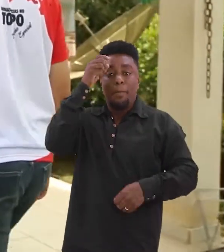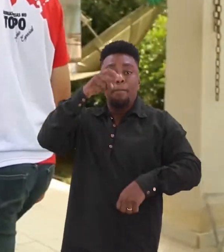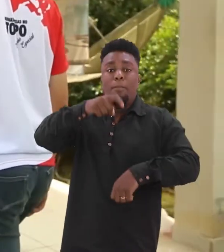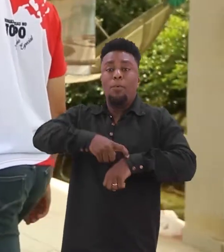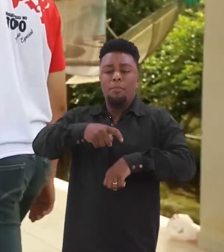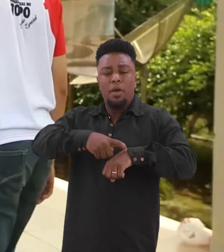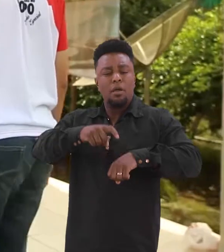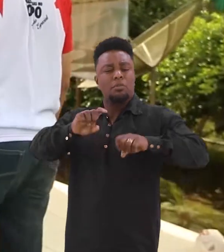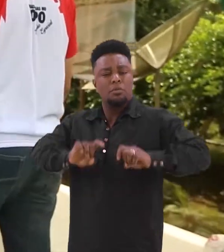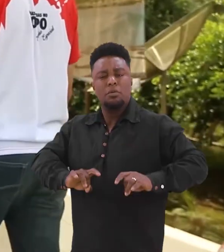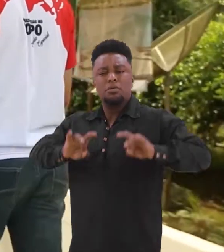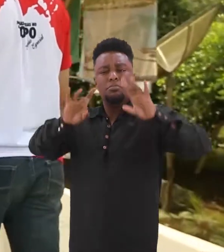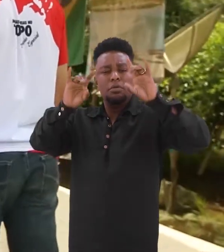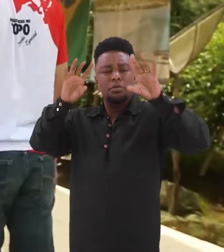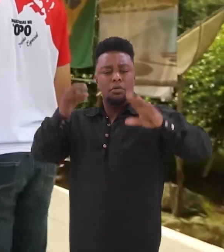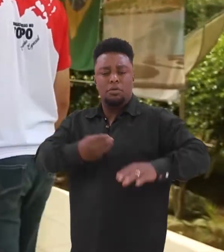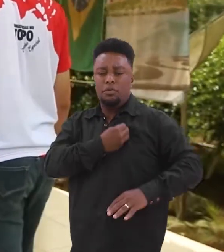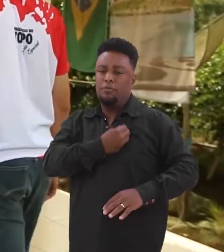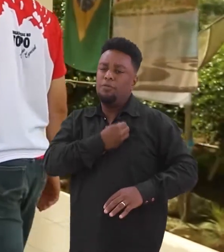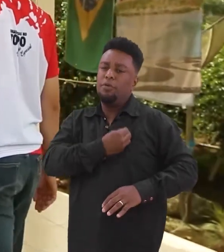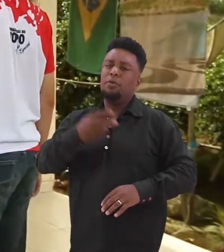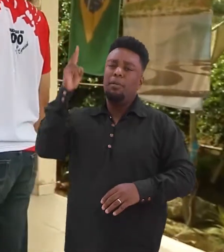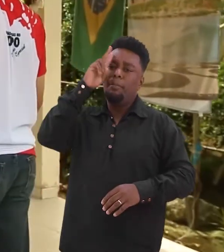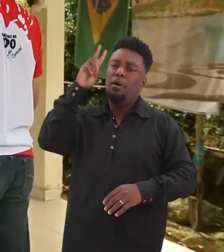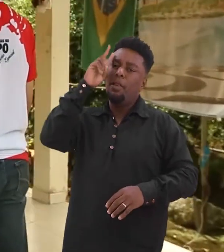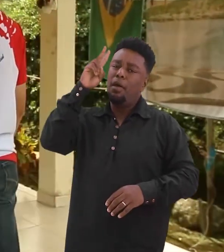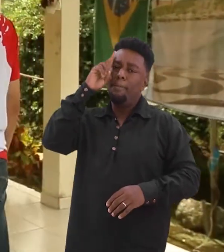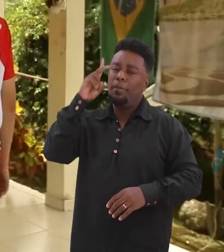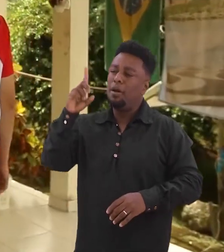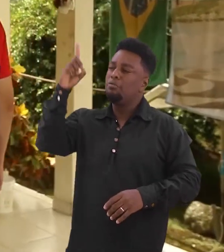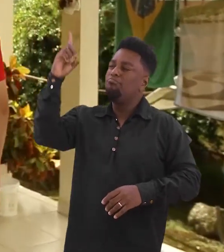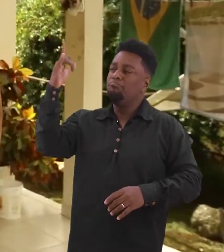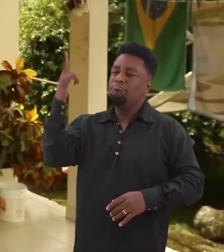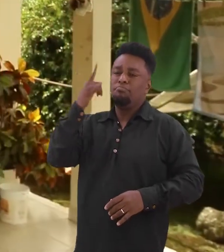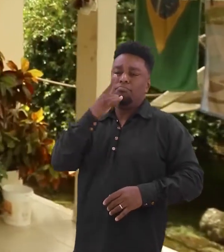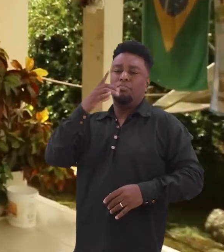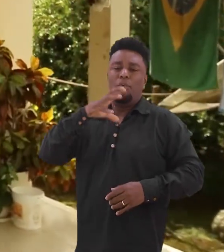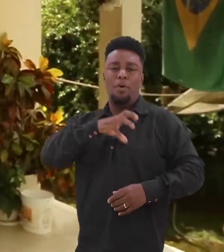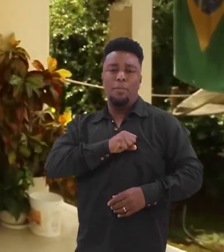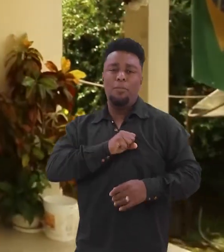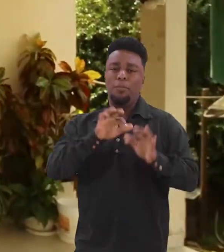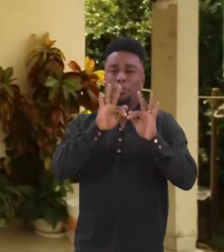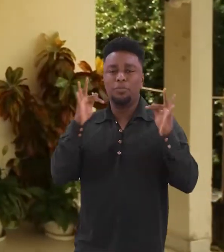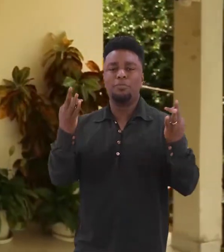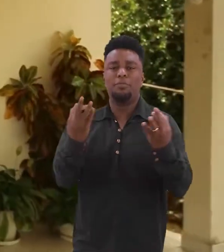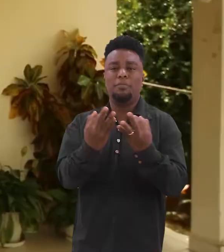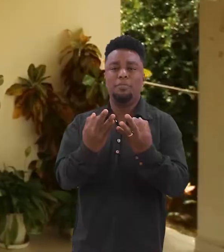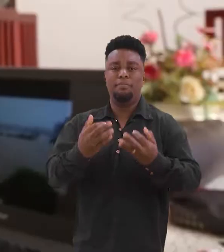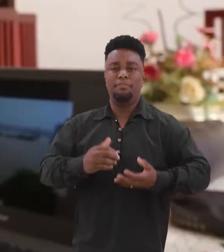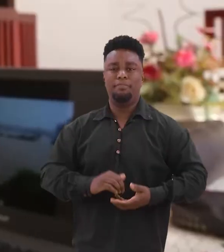grande momento em nossa vida para nos lembrarmos do grande amor de Deus por nossa família.